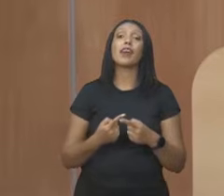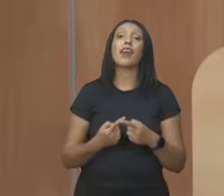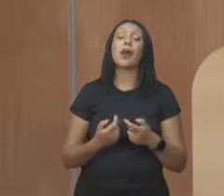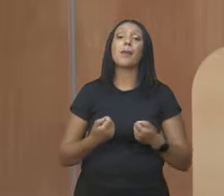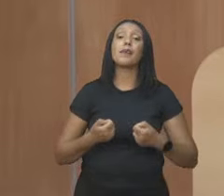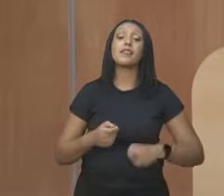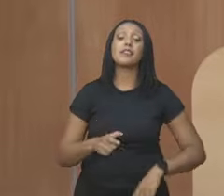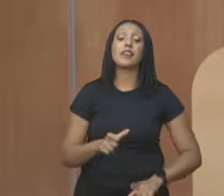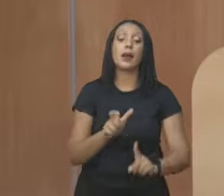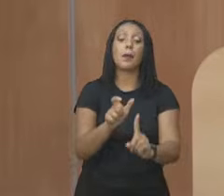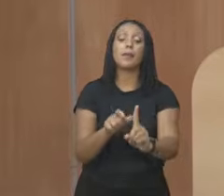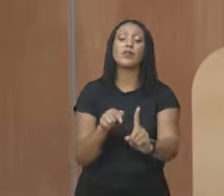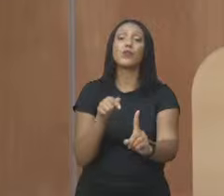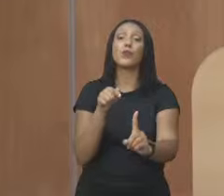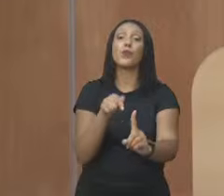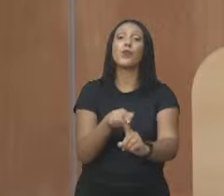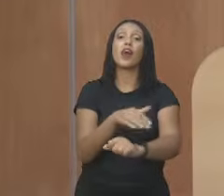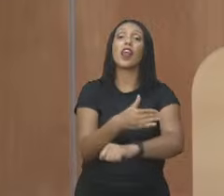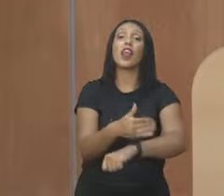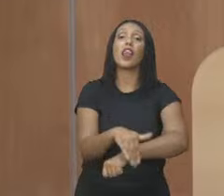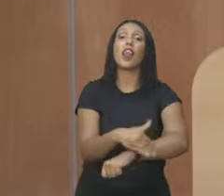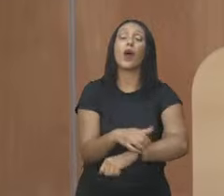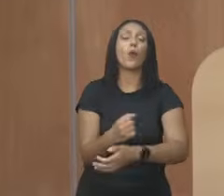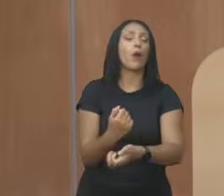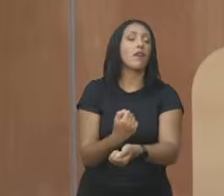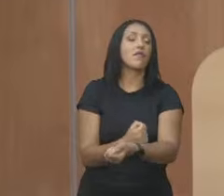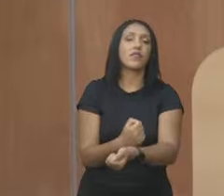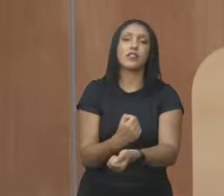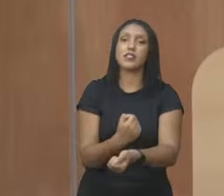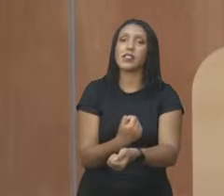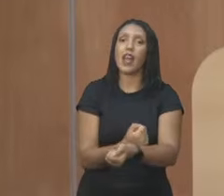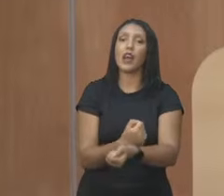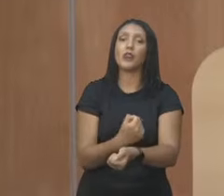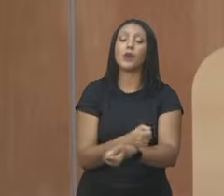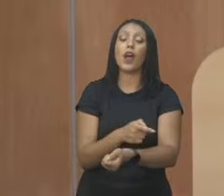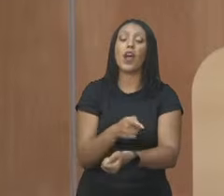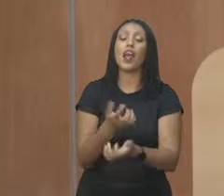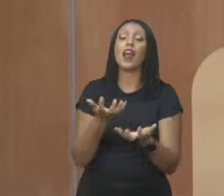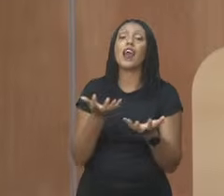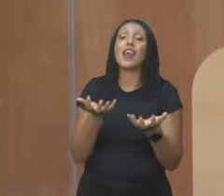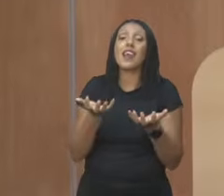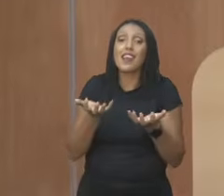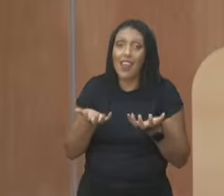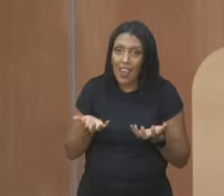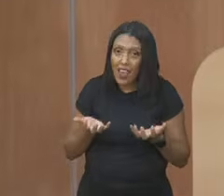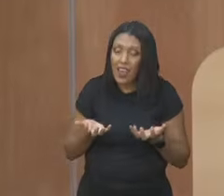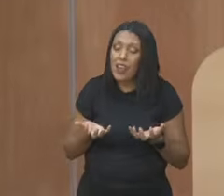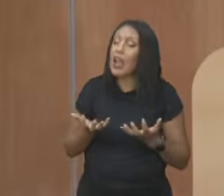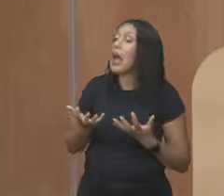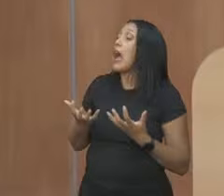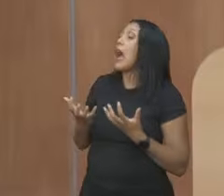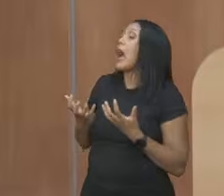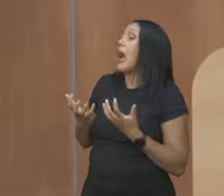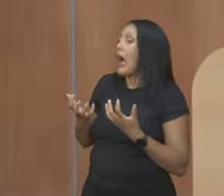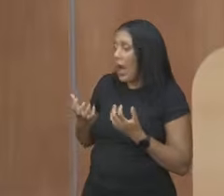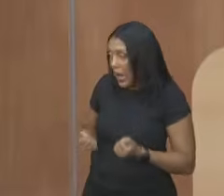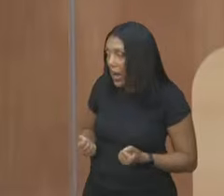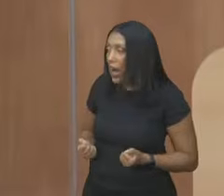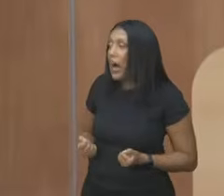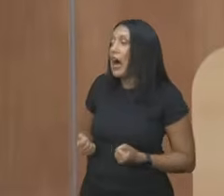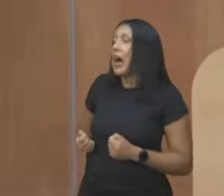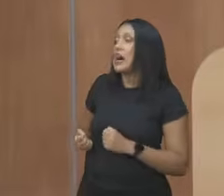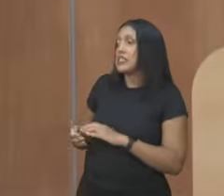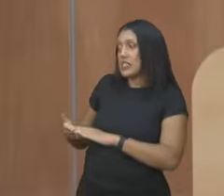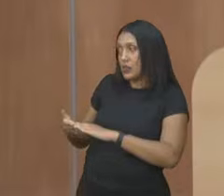que ele está passando. E aí fica até difícil para a nossa cidade de Jacareí, para a assistência social da cidade de